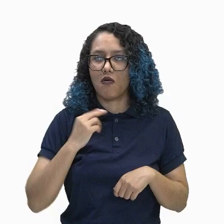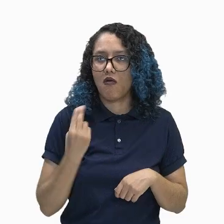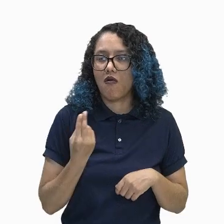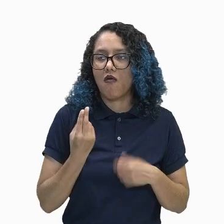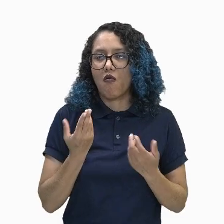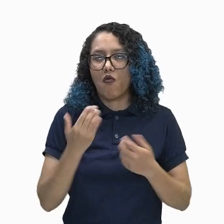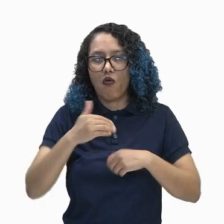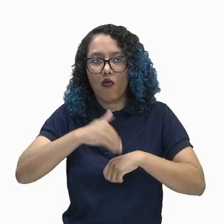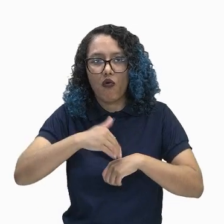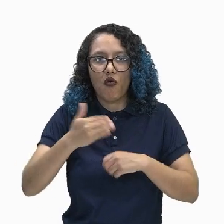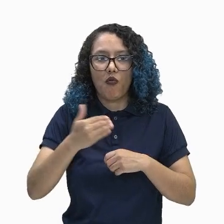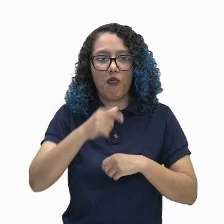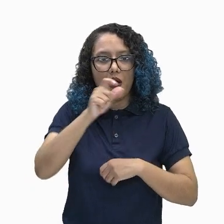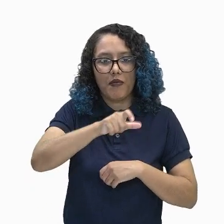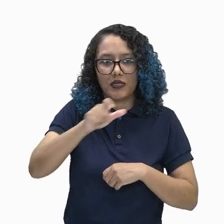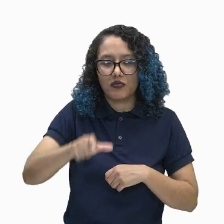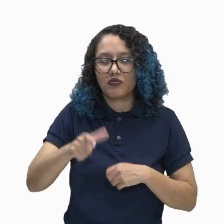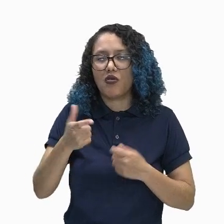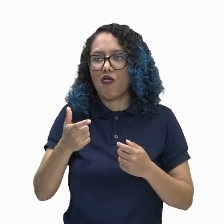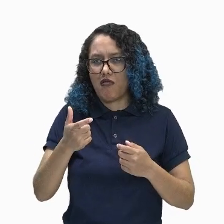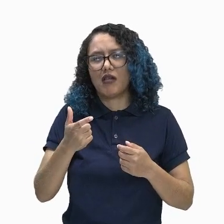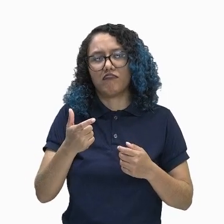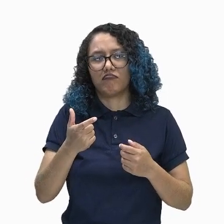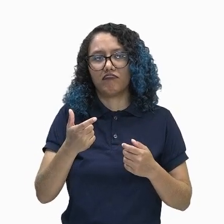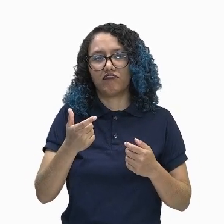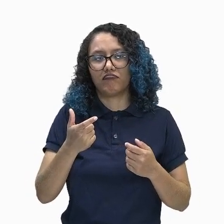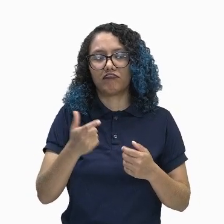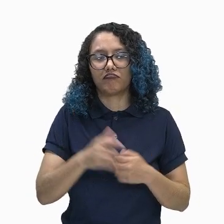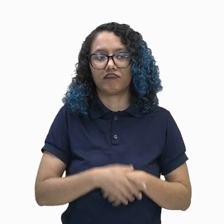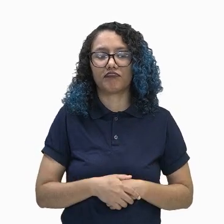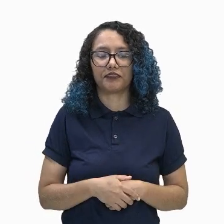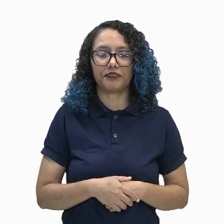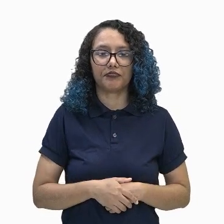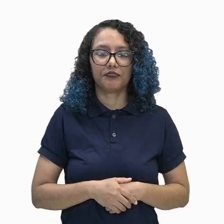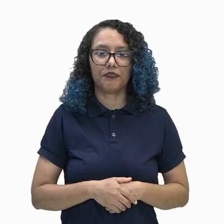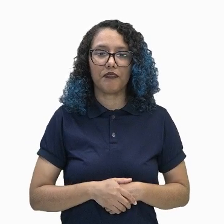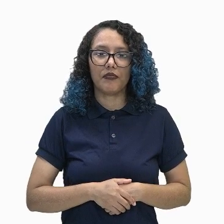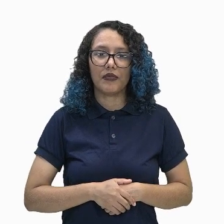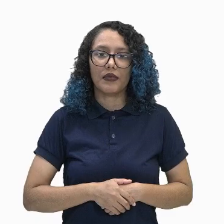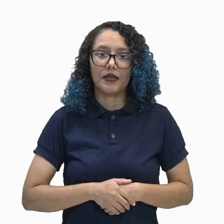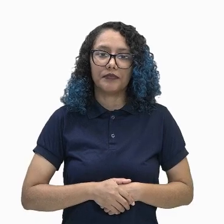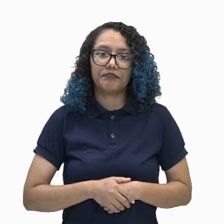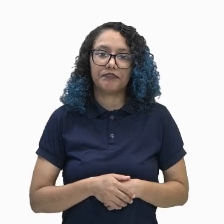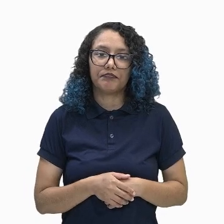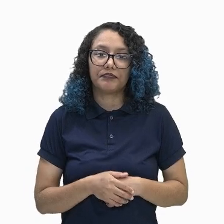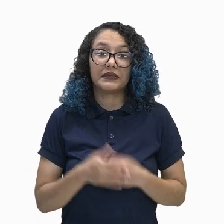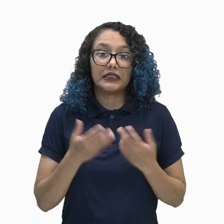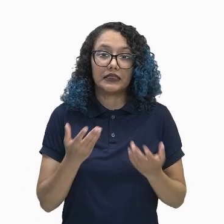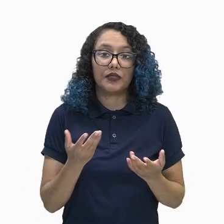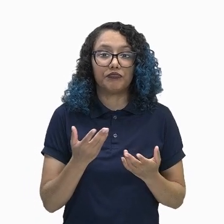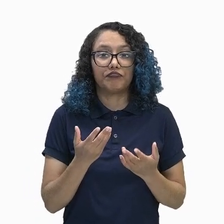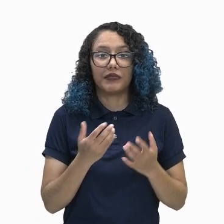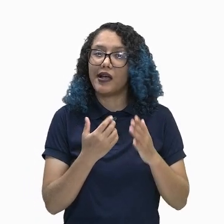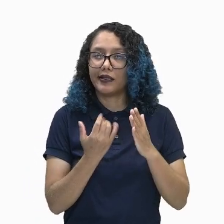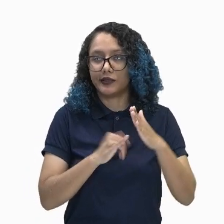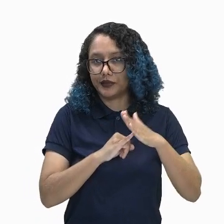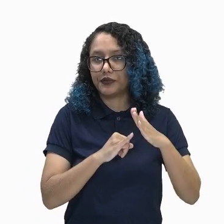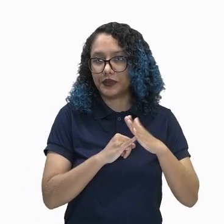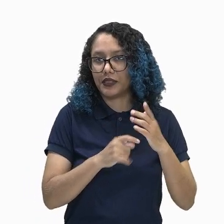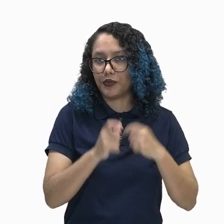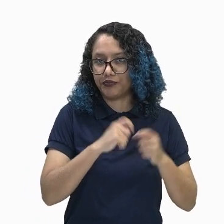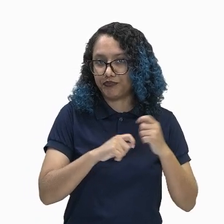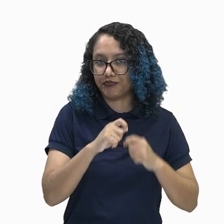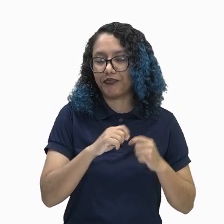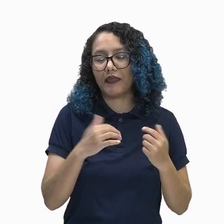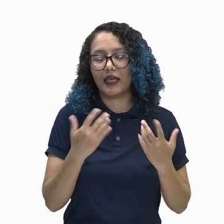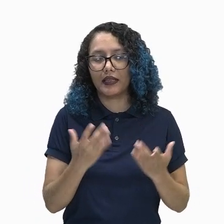um banco, nas instituições bancárias ou no usuário desses bancos, dessas instituições financeiras. Percebo que aí